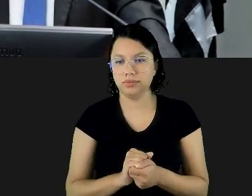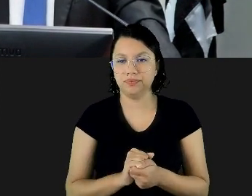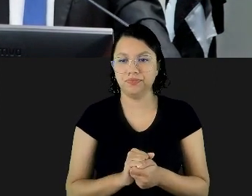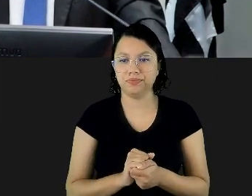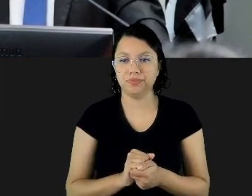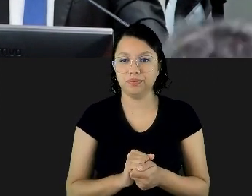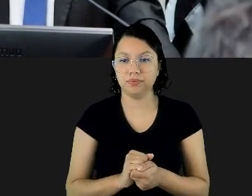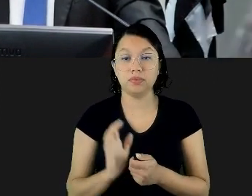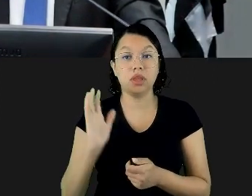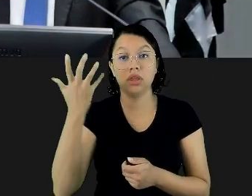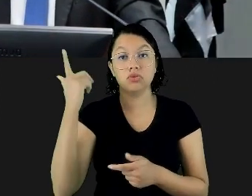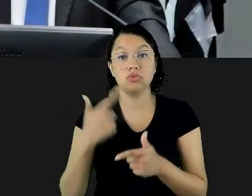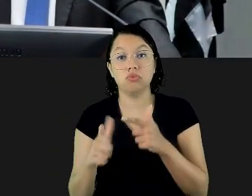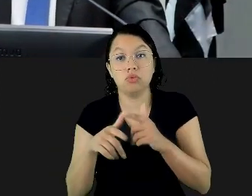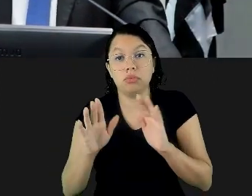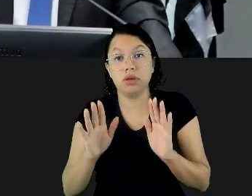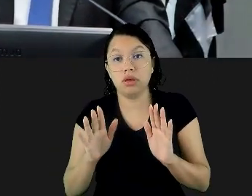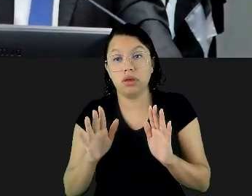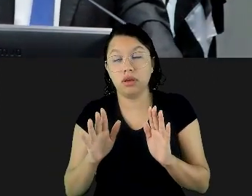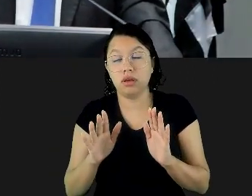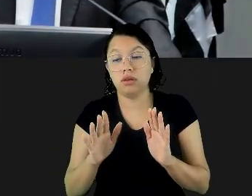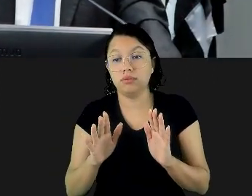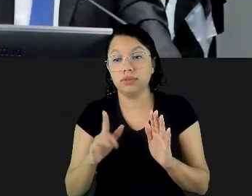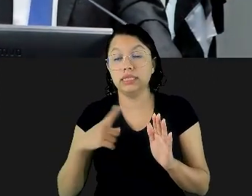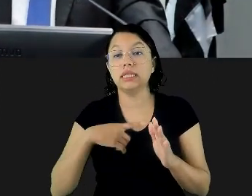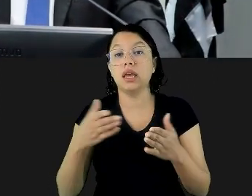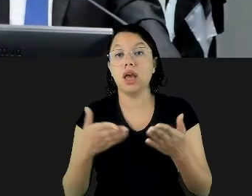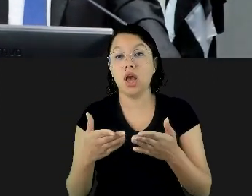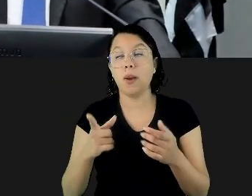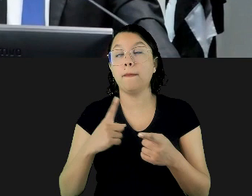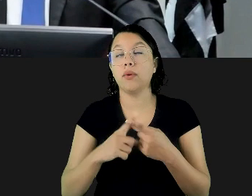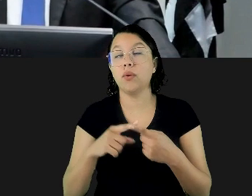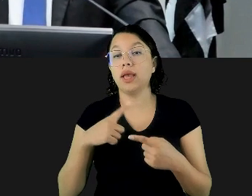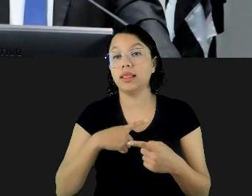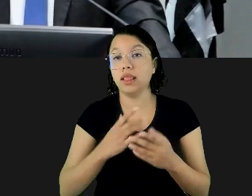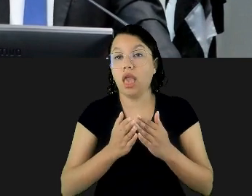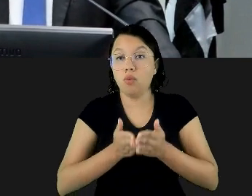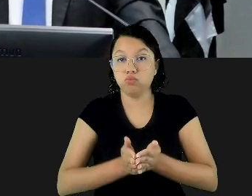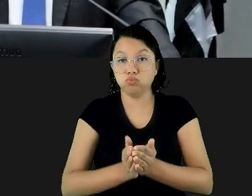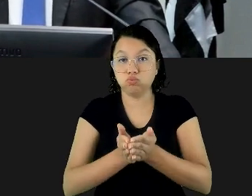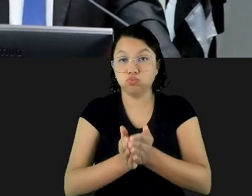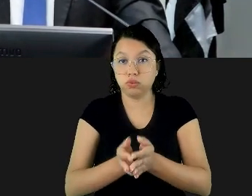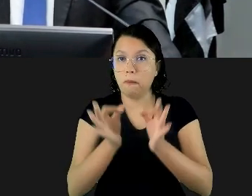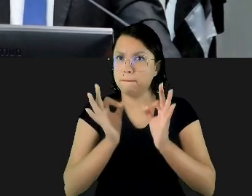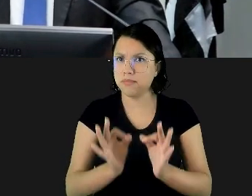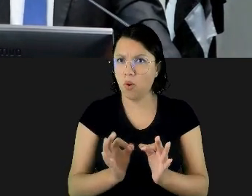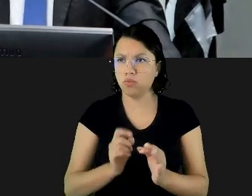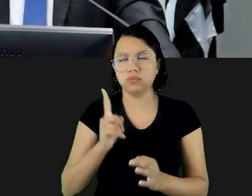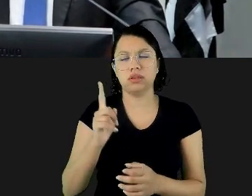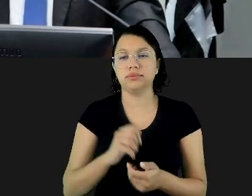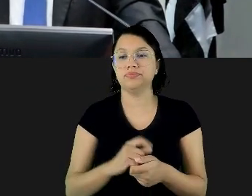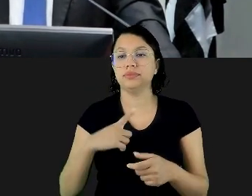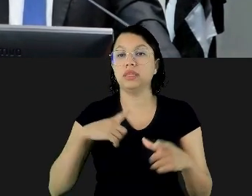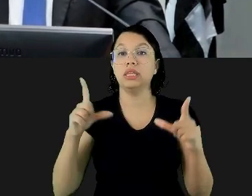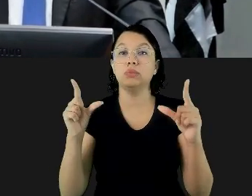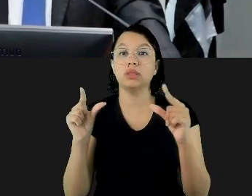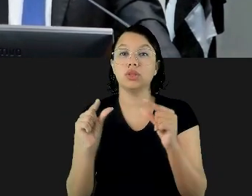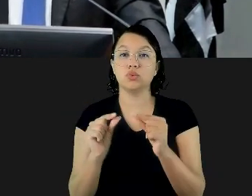resolve-se o problema, porque tem navios disponíveis no porto. Há uma redução, olha só que dado forte,